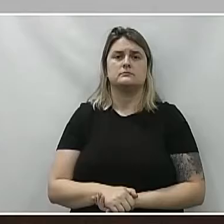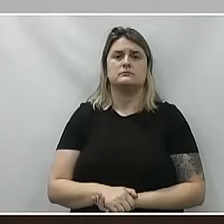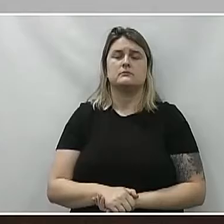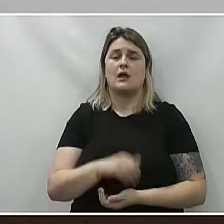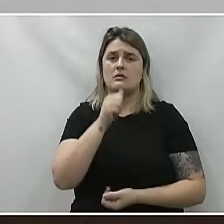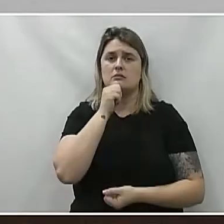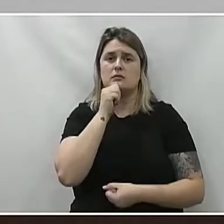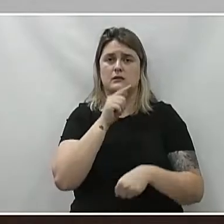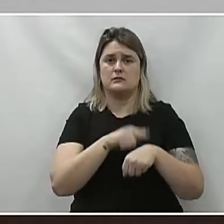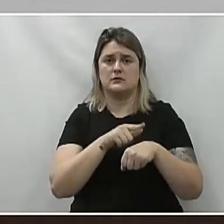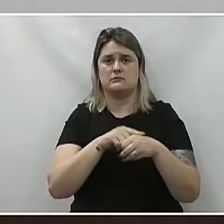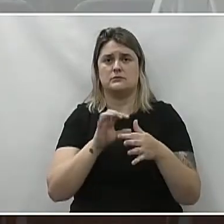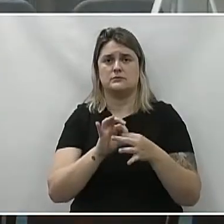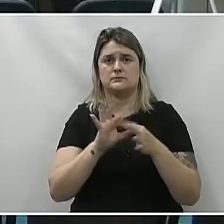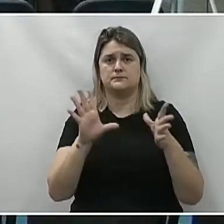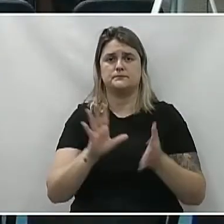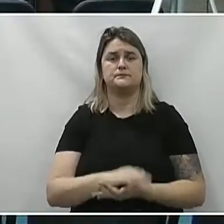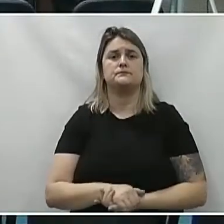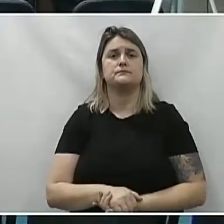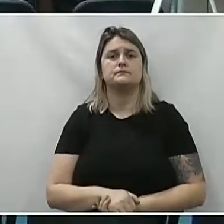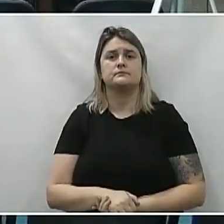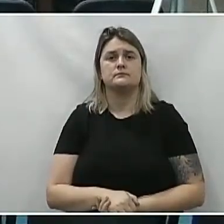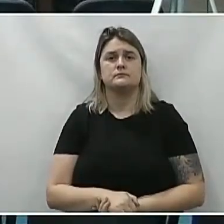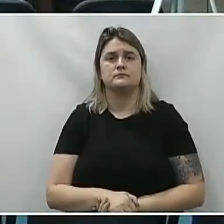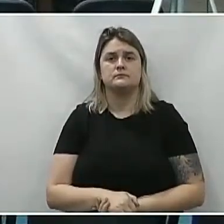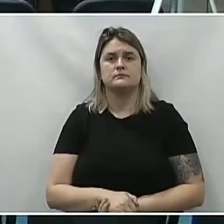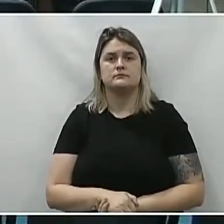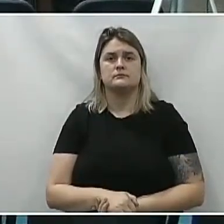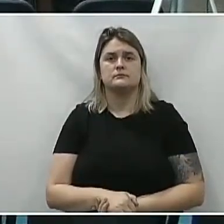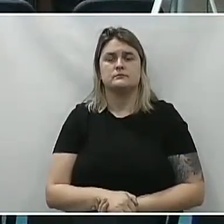A palavra está em aberto.